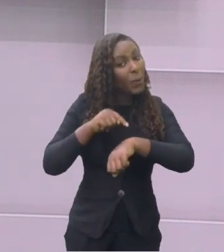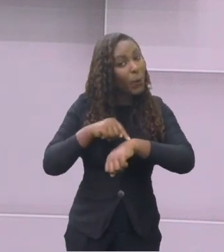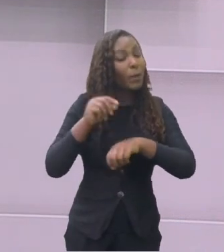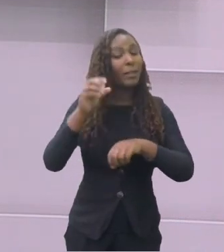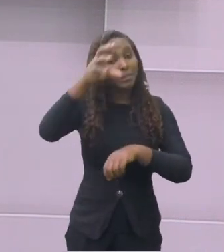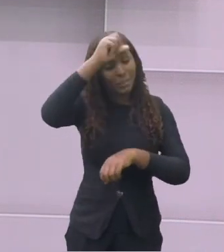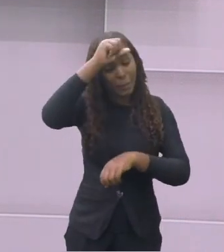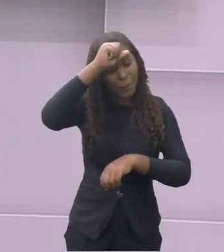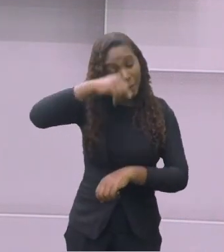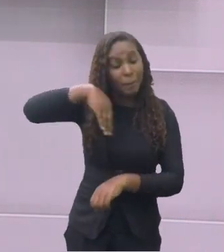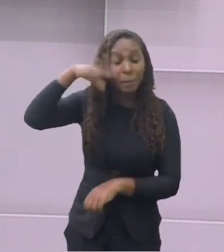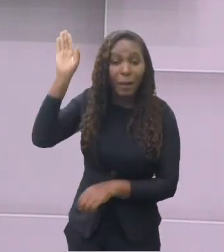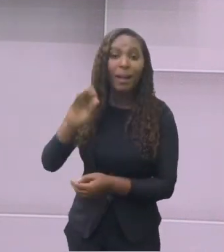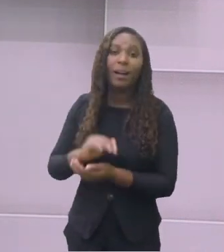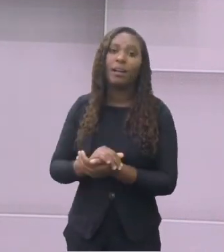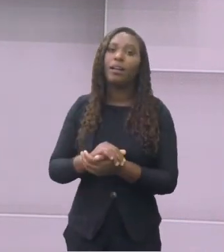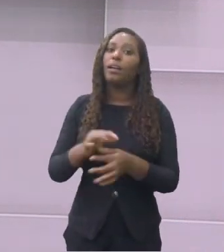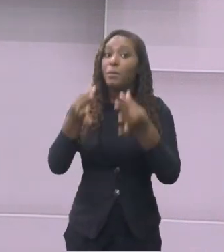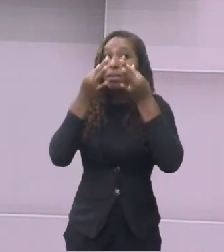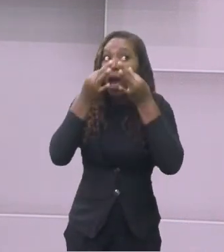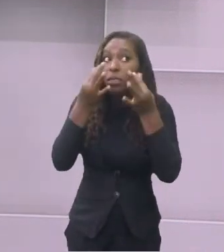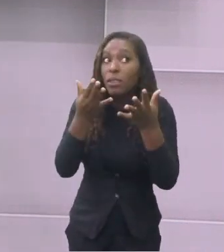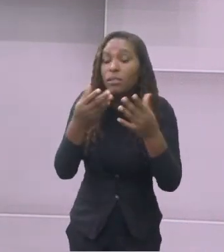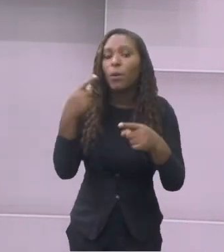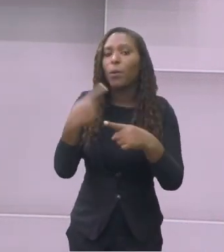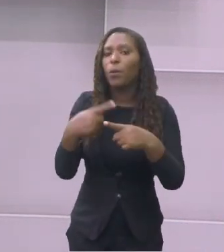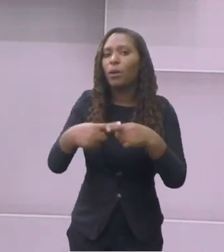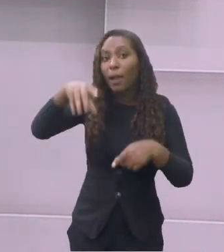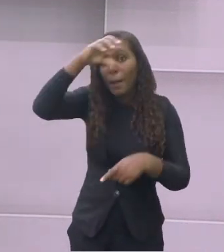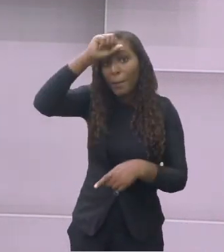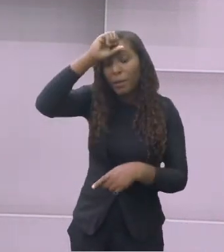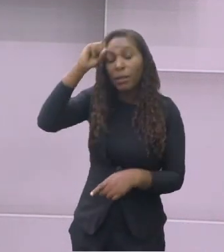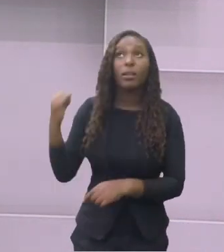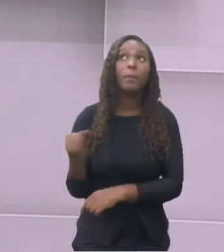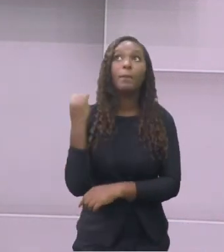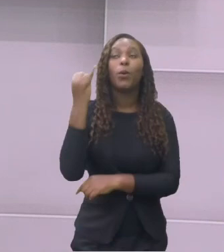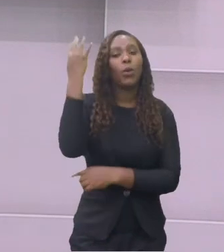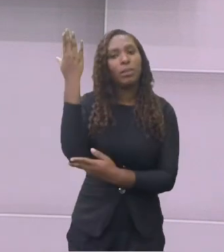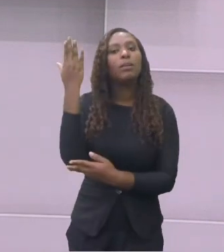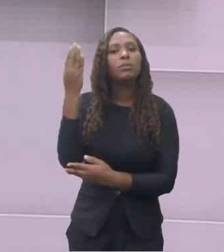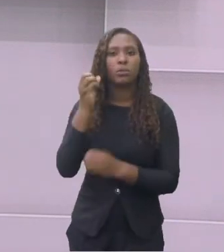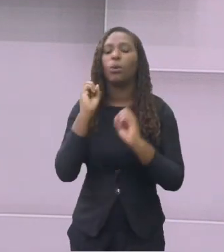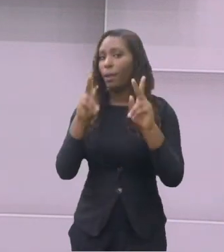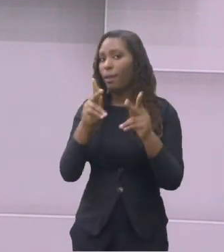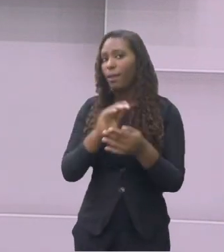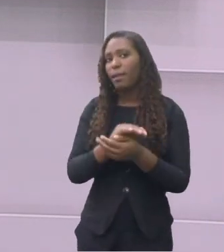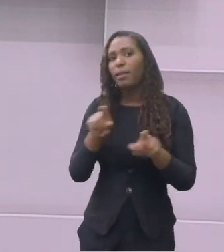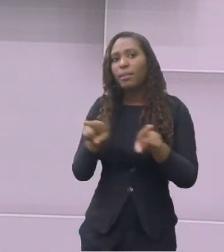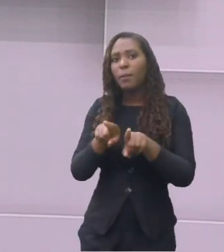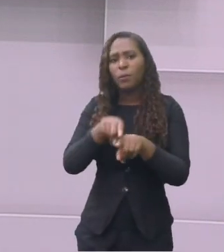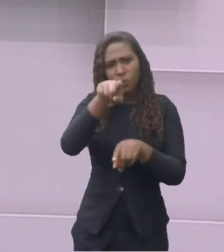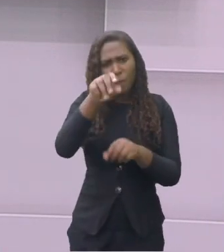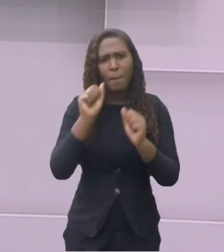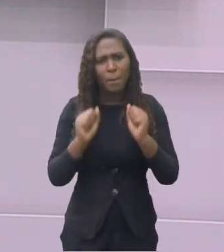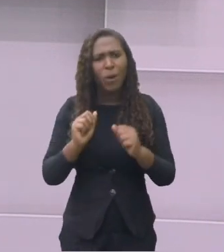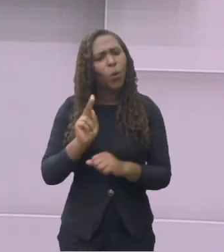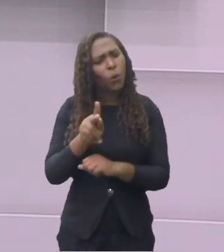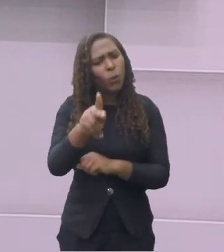atento, porque aprender, obter conhecimento é importante. E você pode continuar fazendo